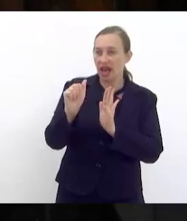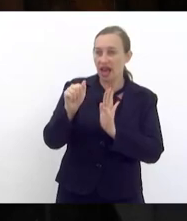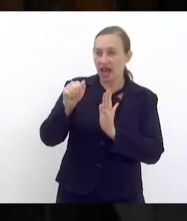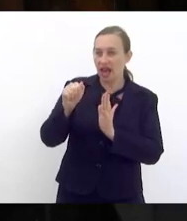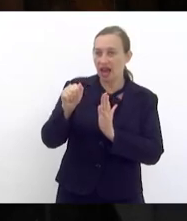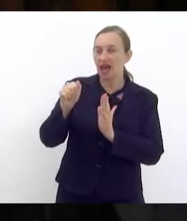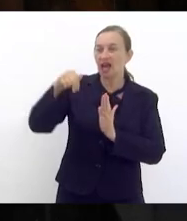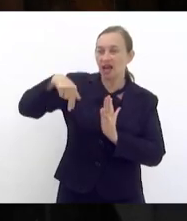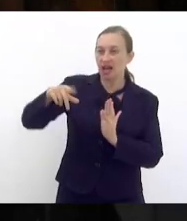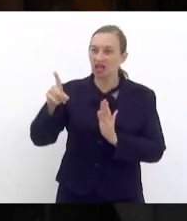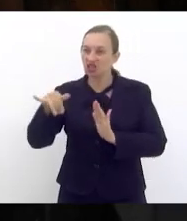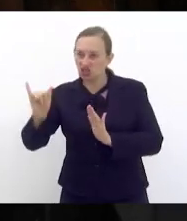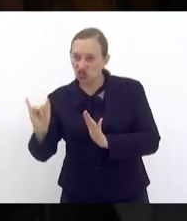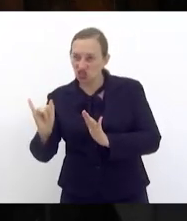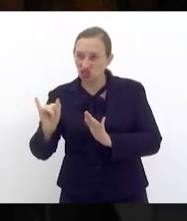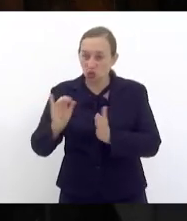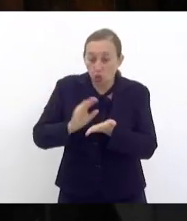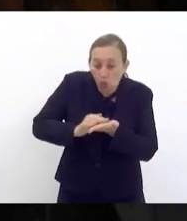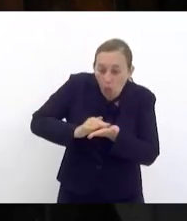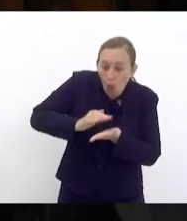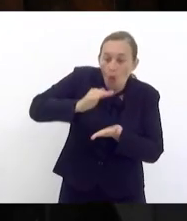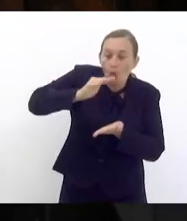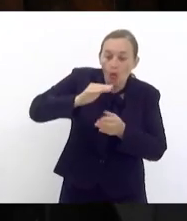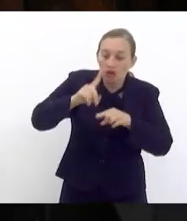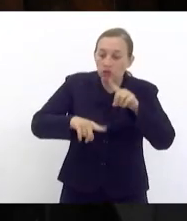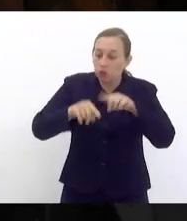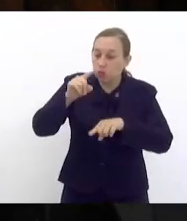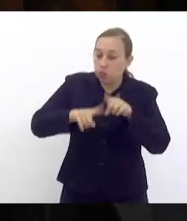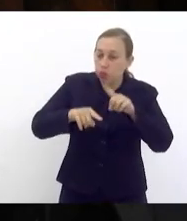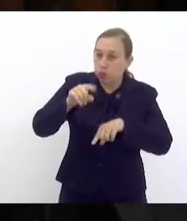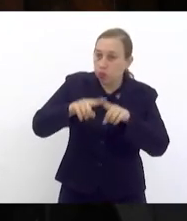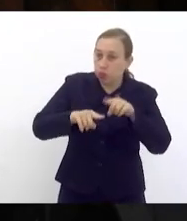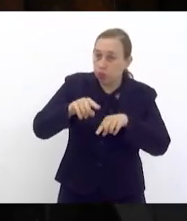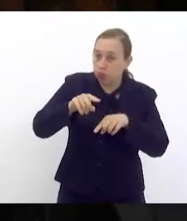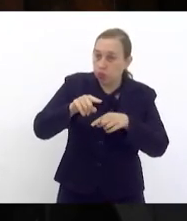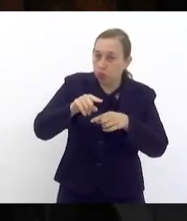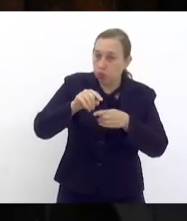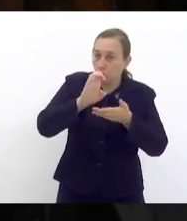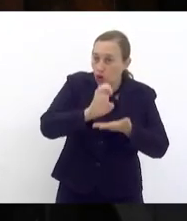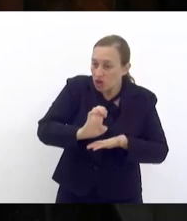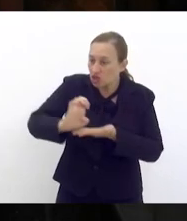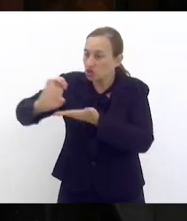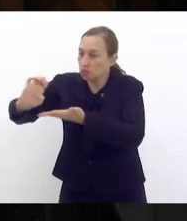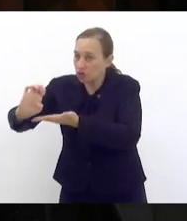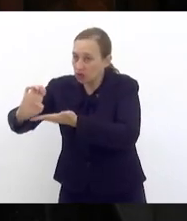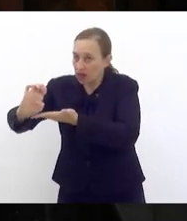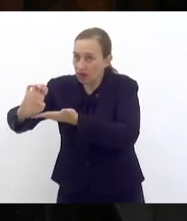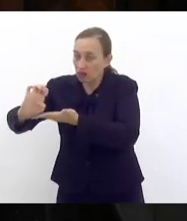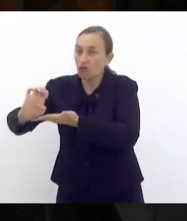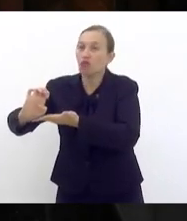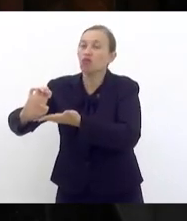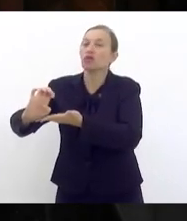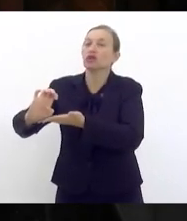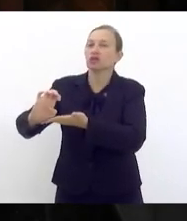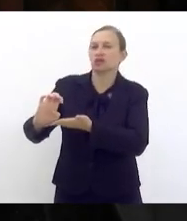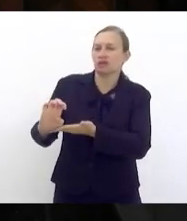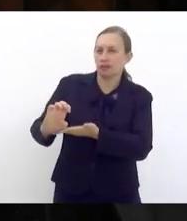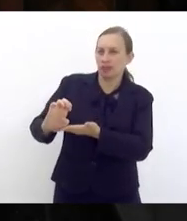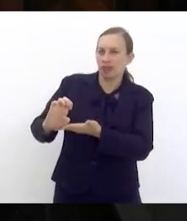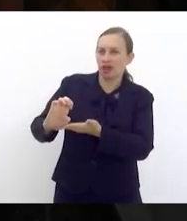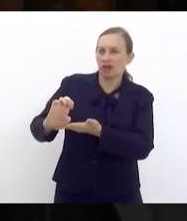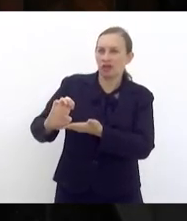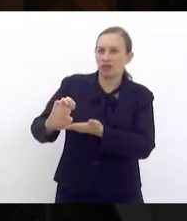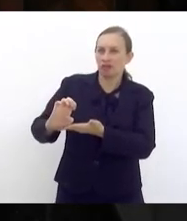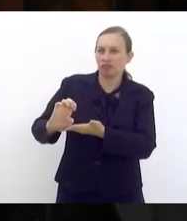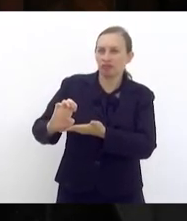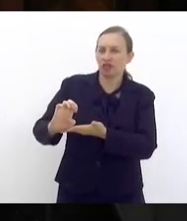o volume de produto exportado, multiplicado pelo preço do barril Brent, vezes uma